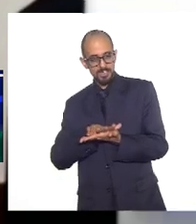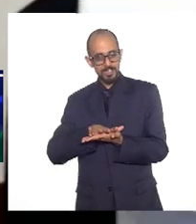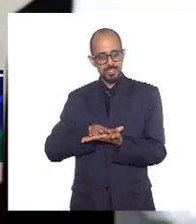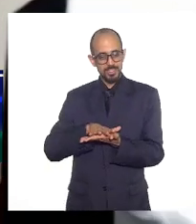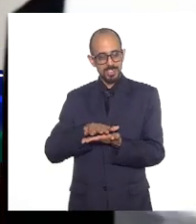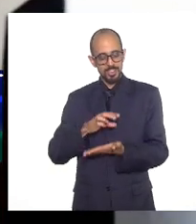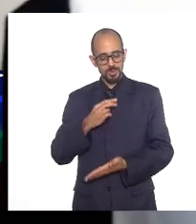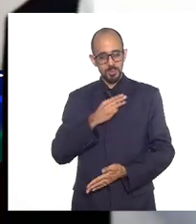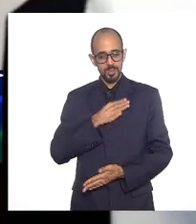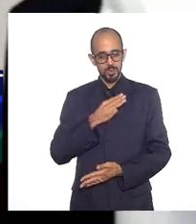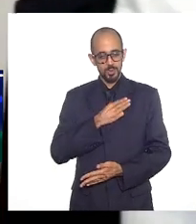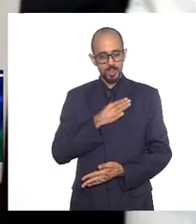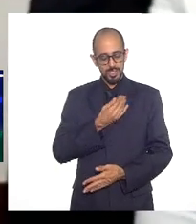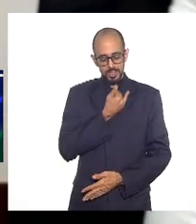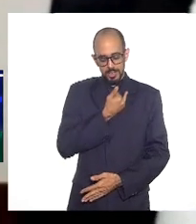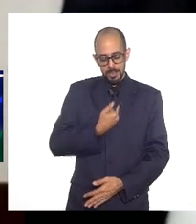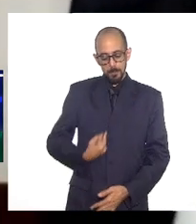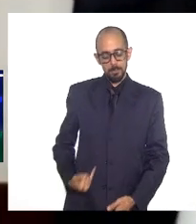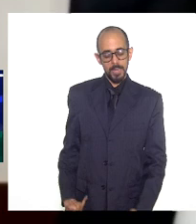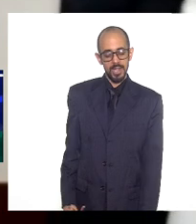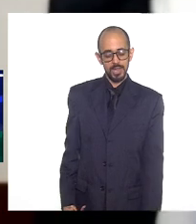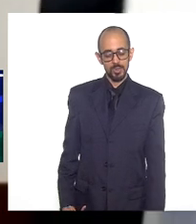Madureira, Imperador,